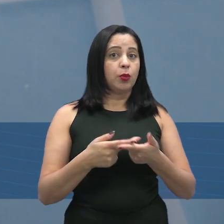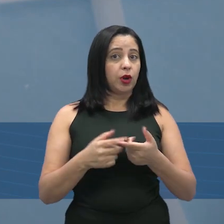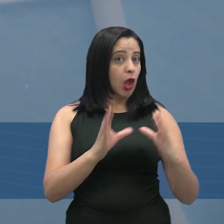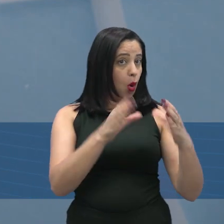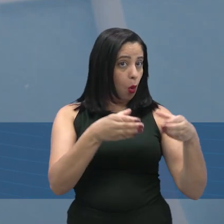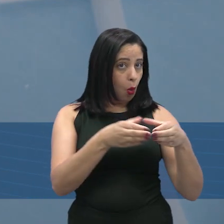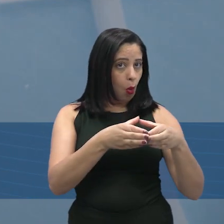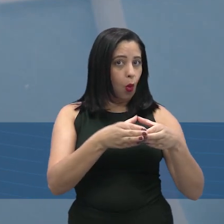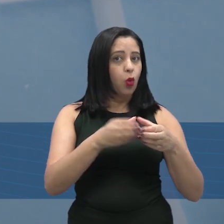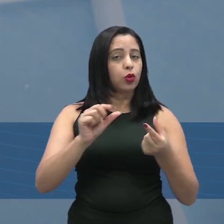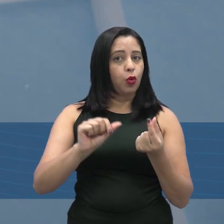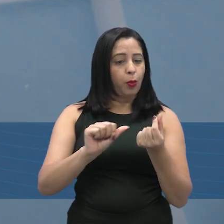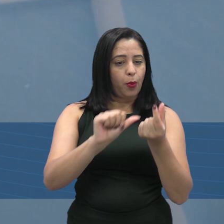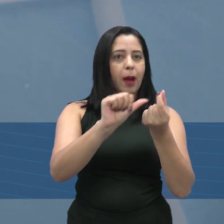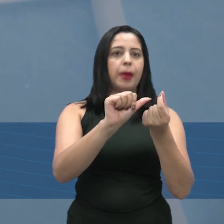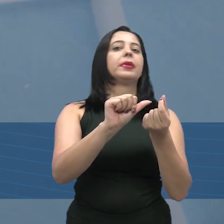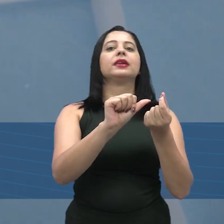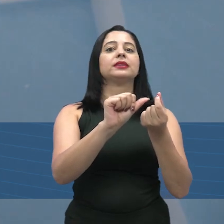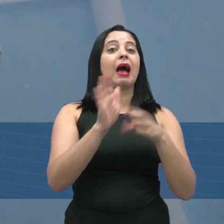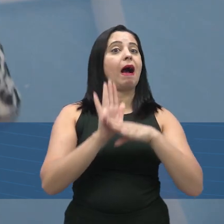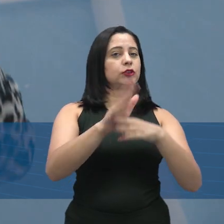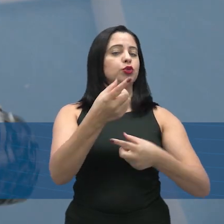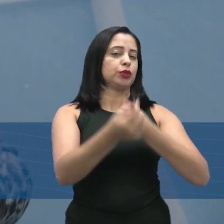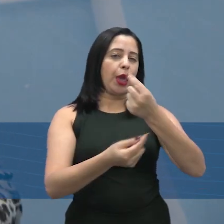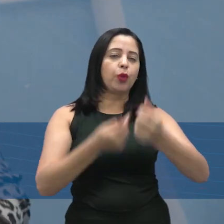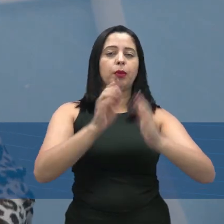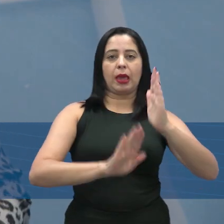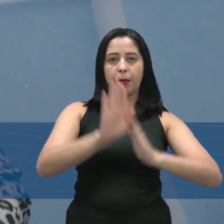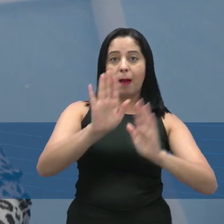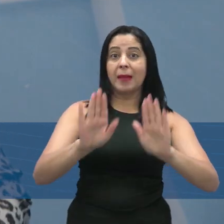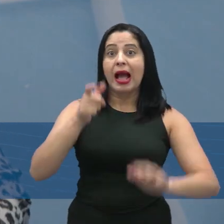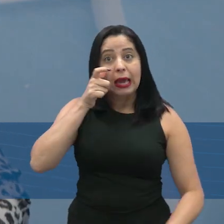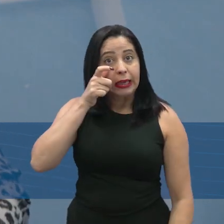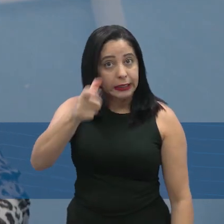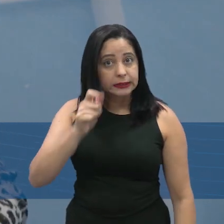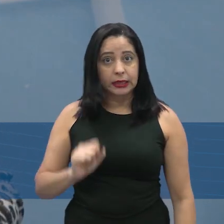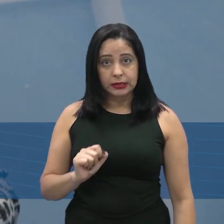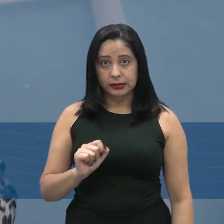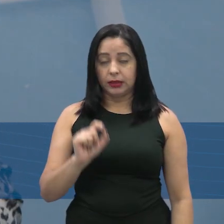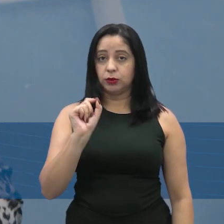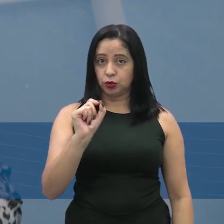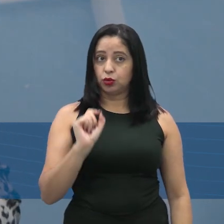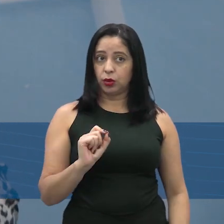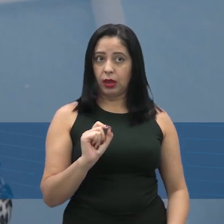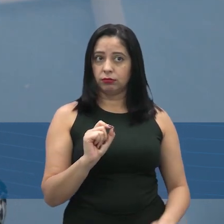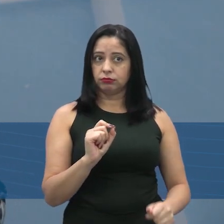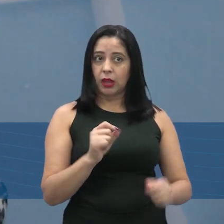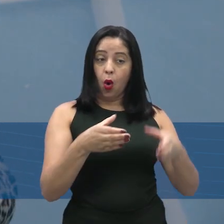média dita muito sobre a economia do país, não, né? Então é interessante que a classe média consuma.